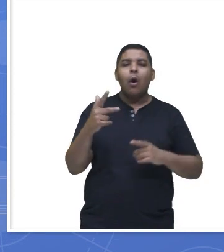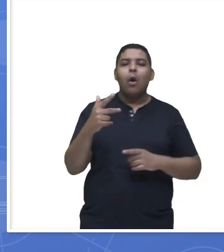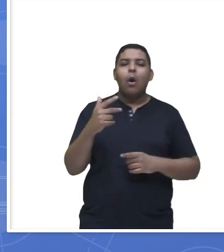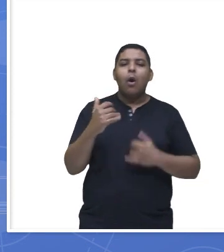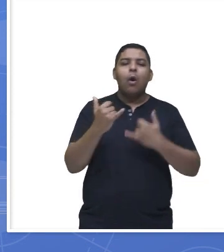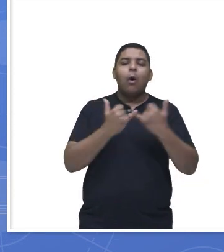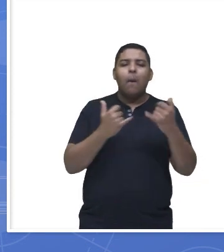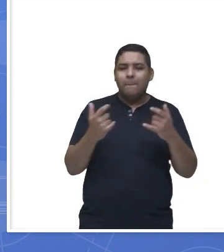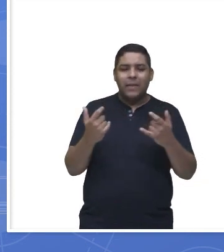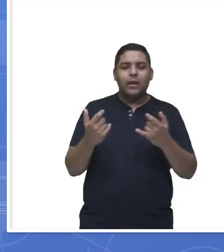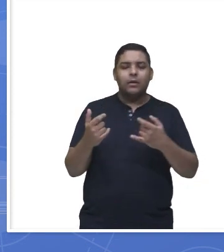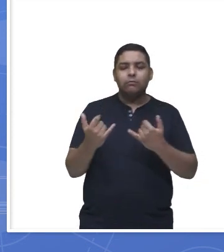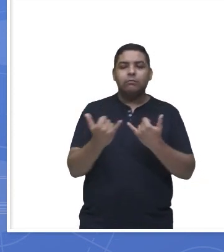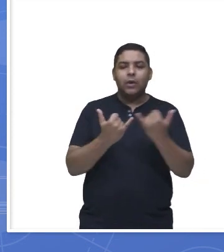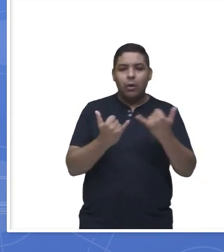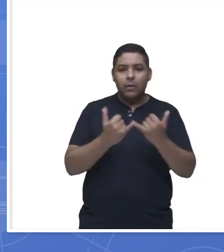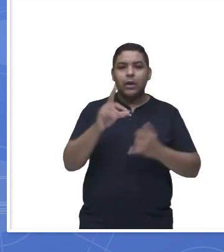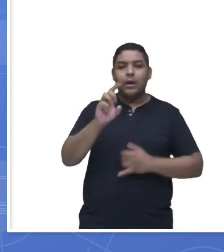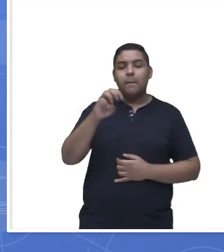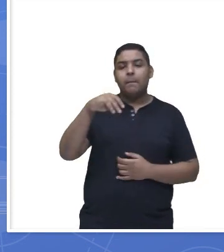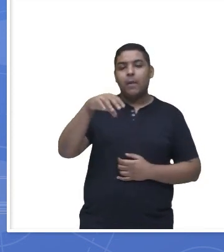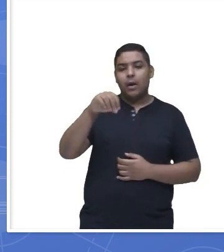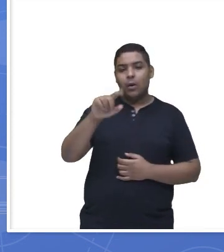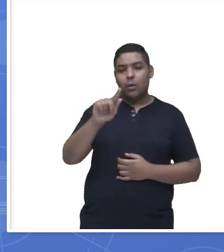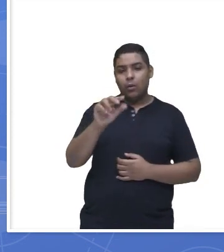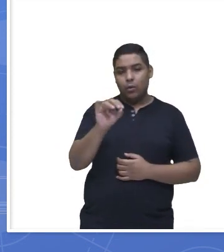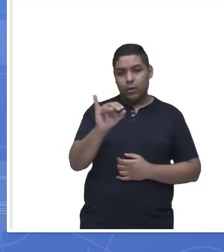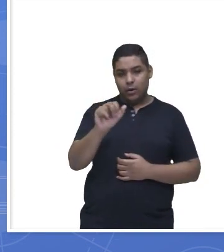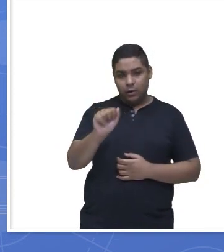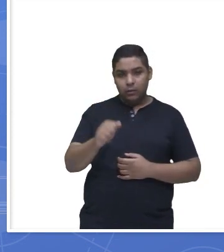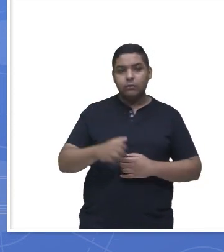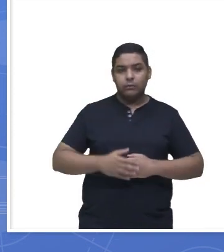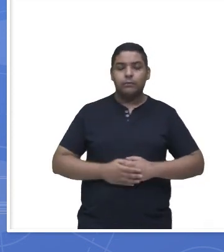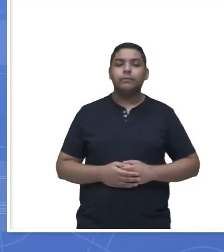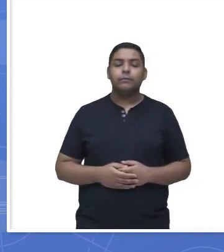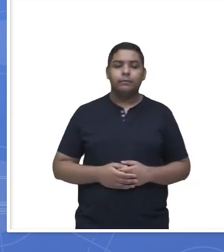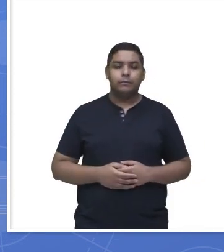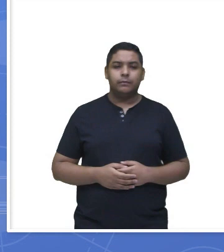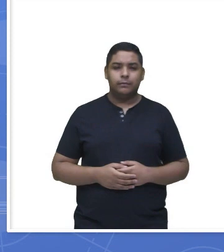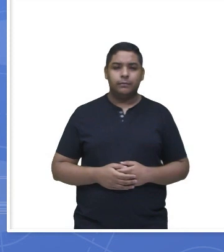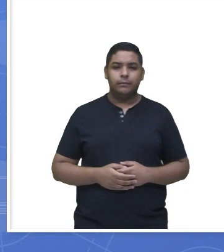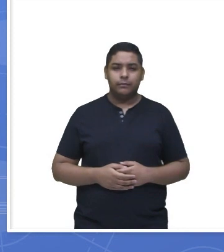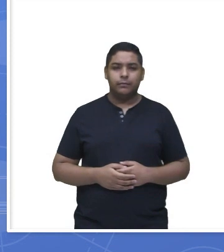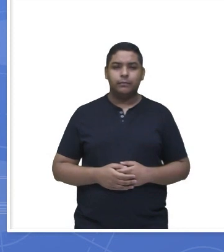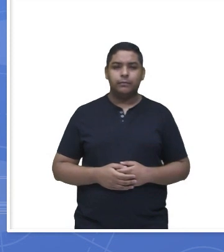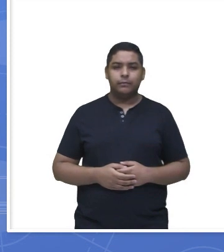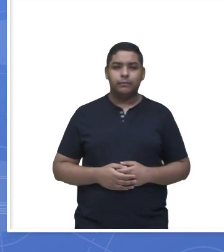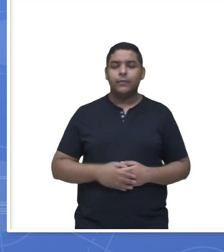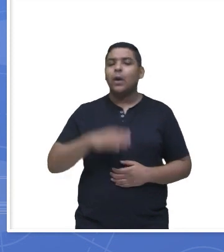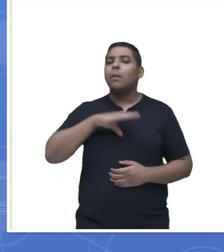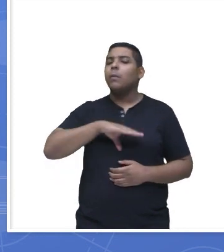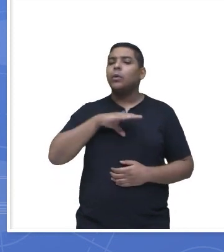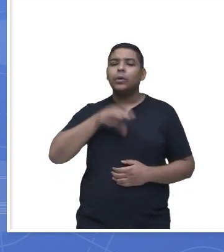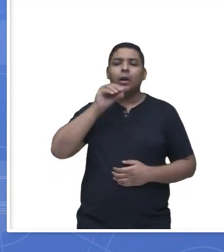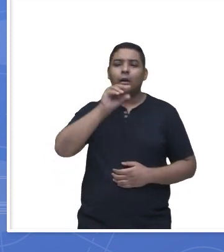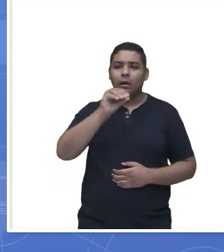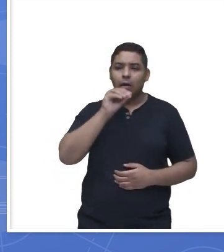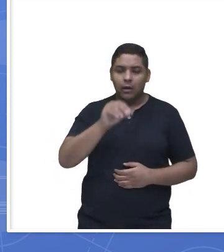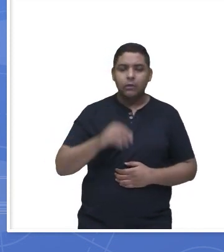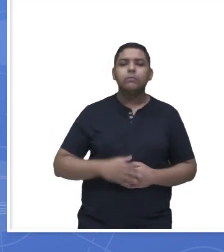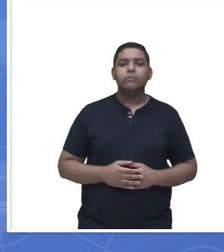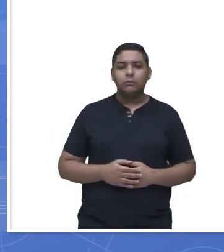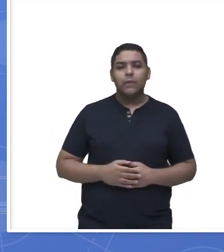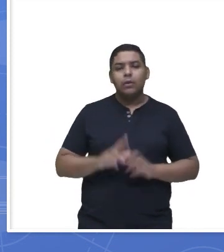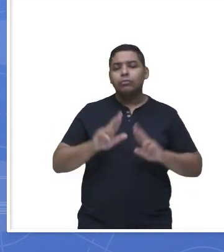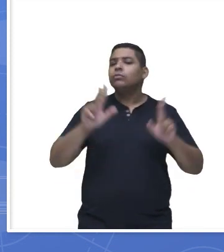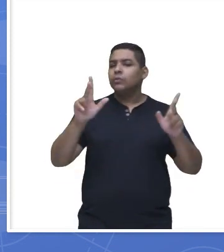democracia, demagogia. São duas palavras, né, que quando a gente pronuncia na língua portuguesa, como é que elas ficam?